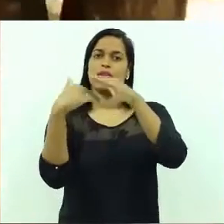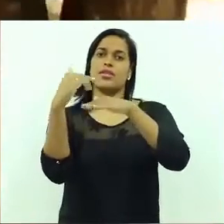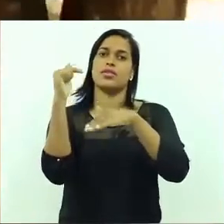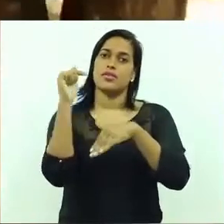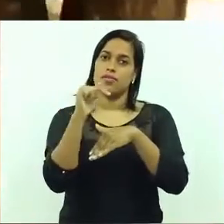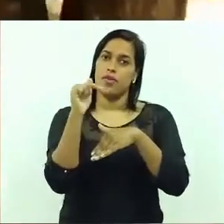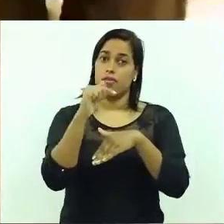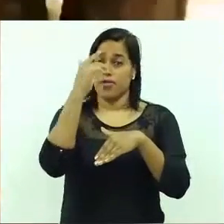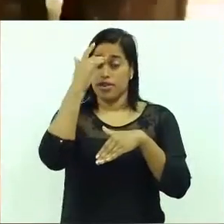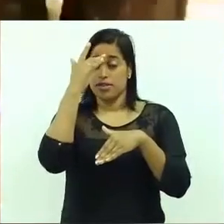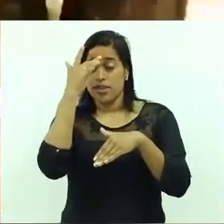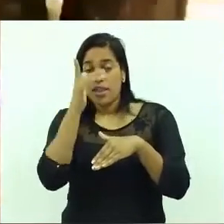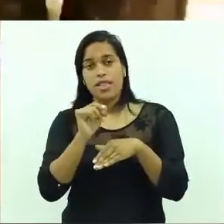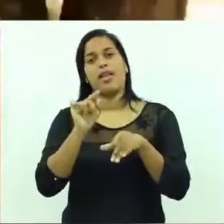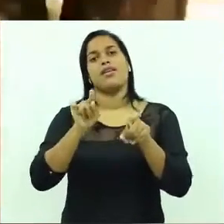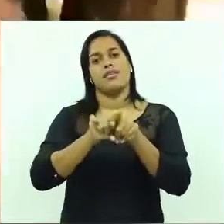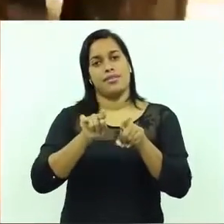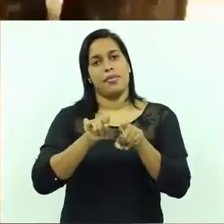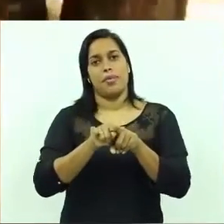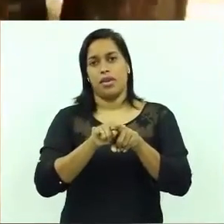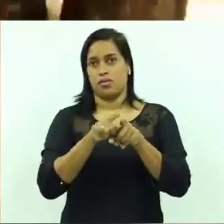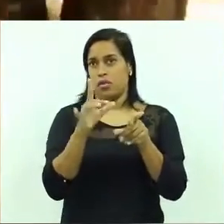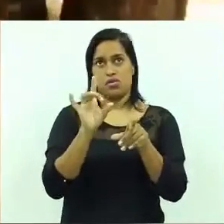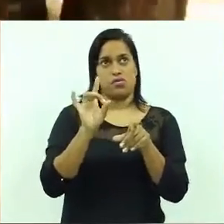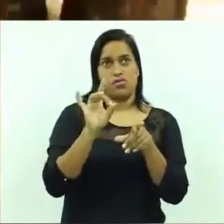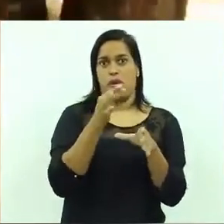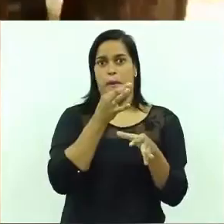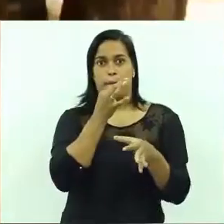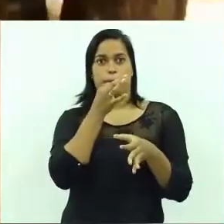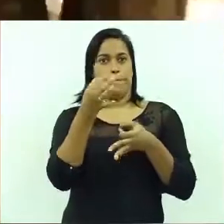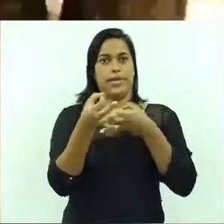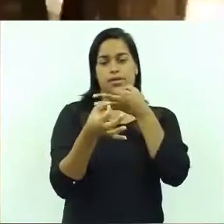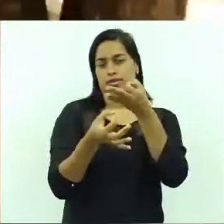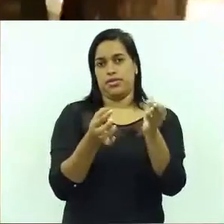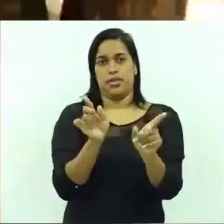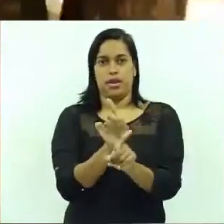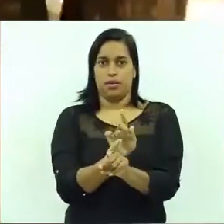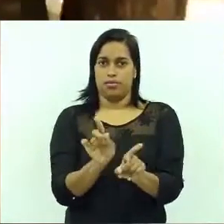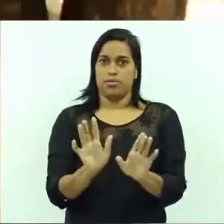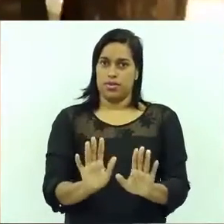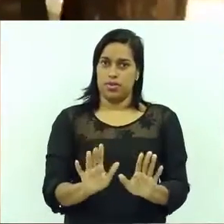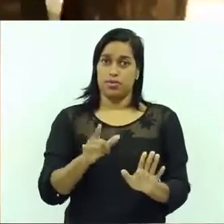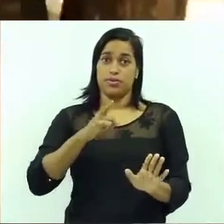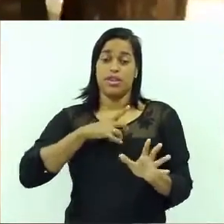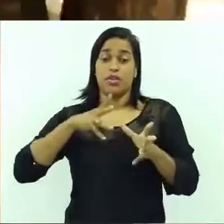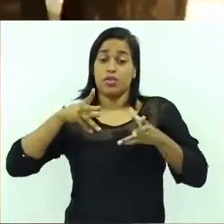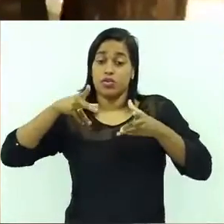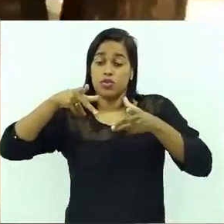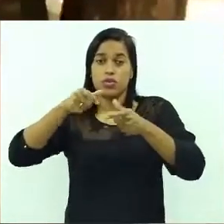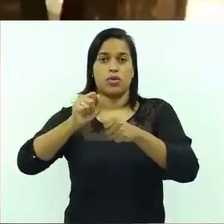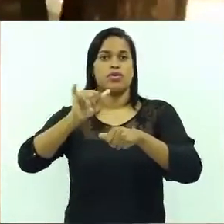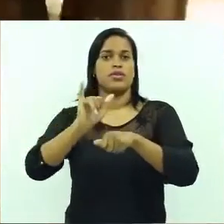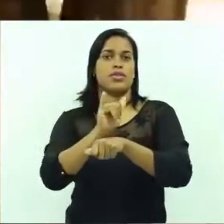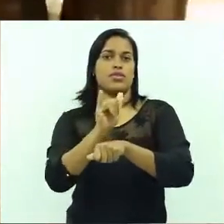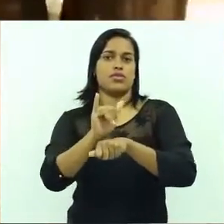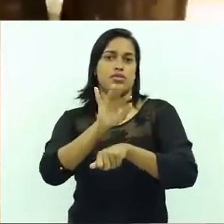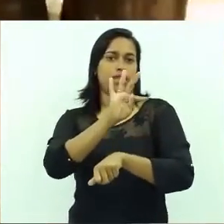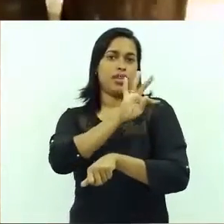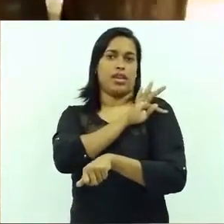desenvolver essa ideia, que você não está chutando, porque aqui você vai trazer todos os elementos técnicos